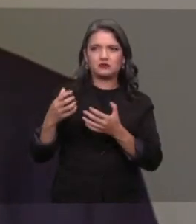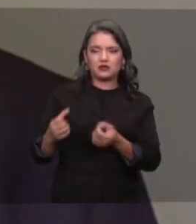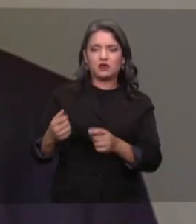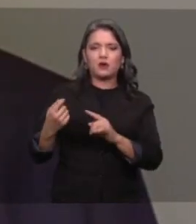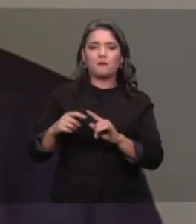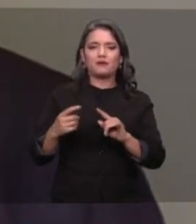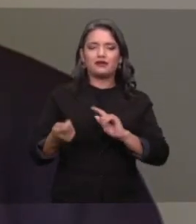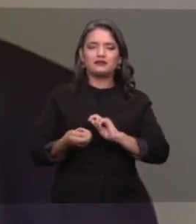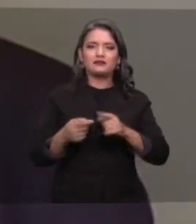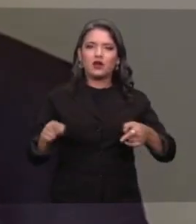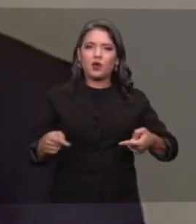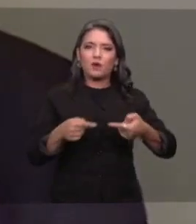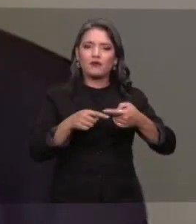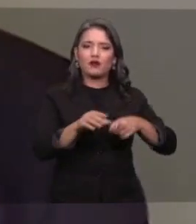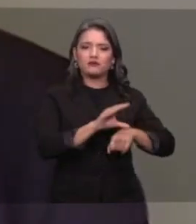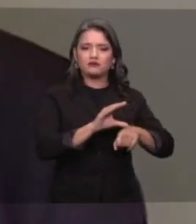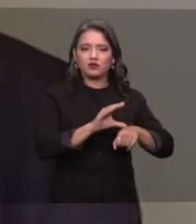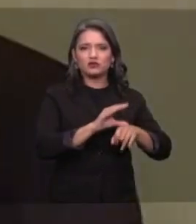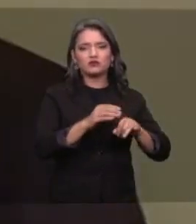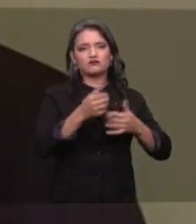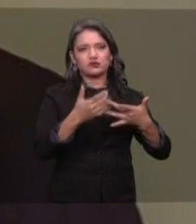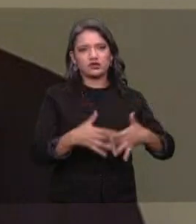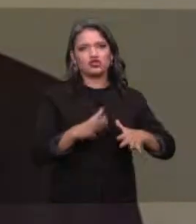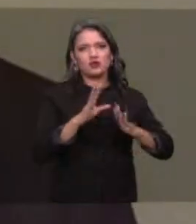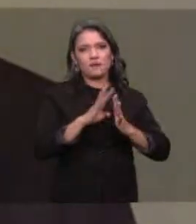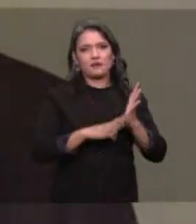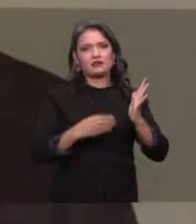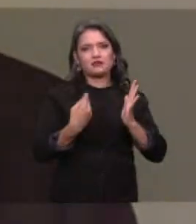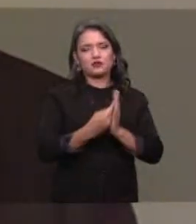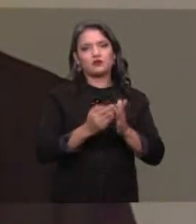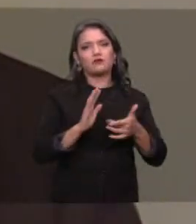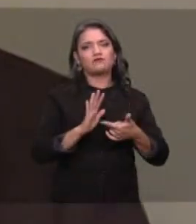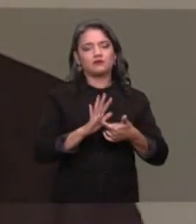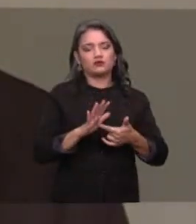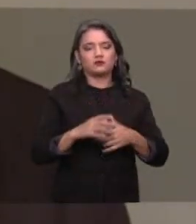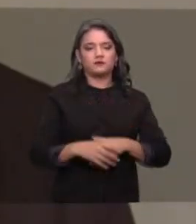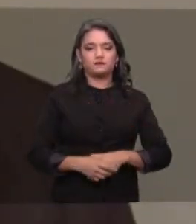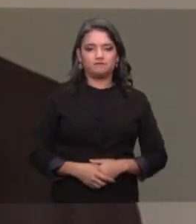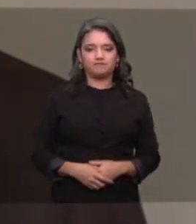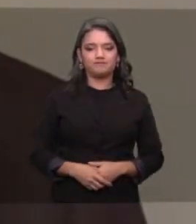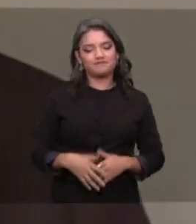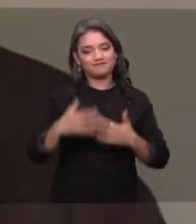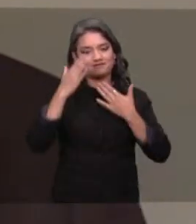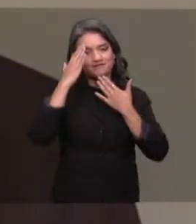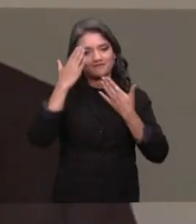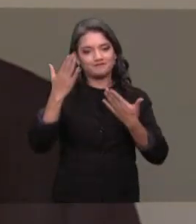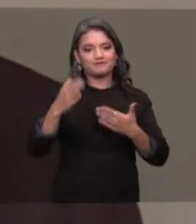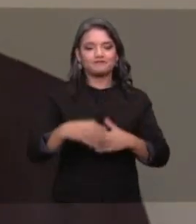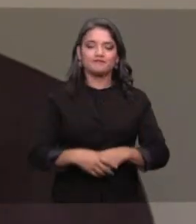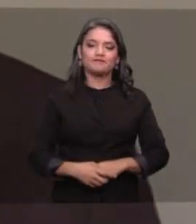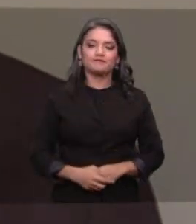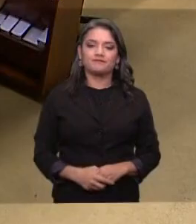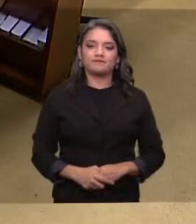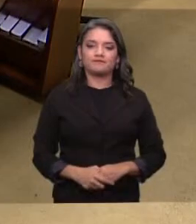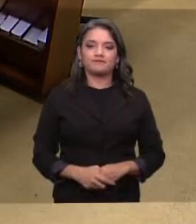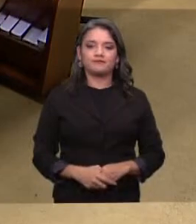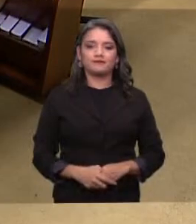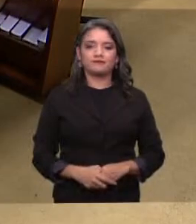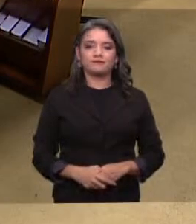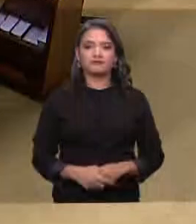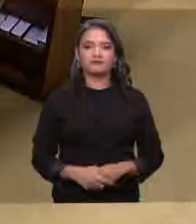já declinados antes na petição inicial da ação. Muito obrigado.